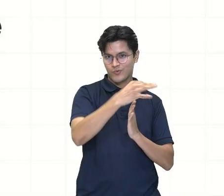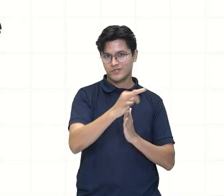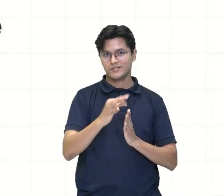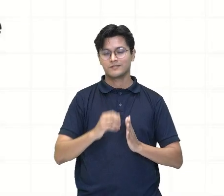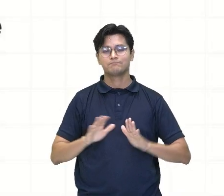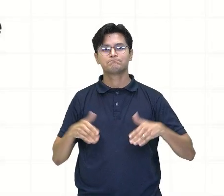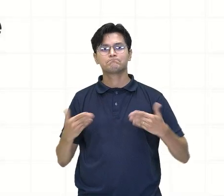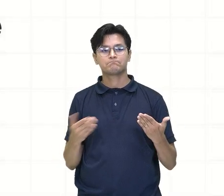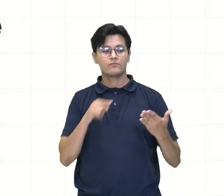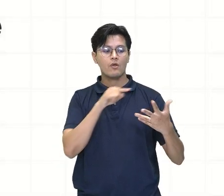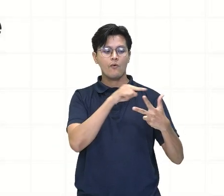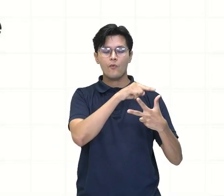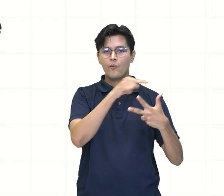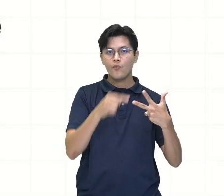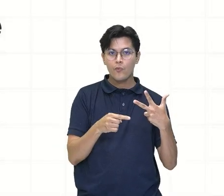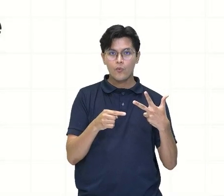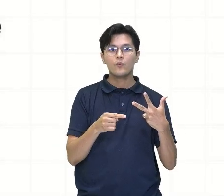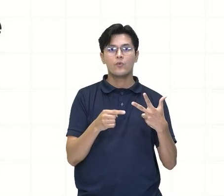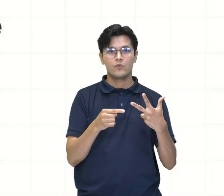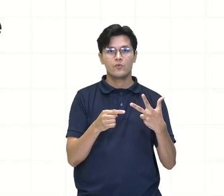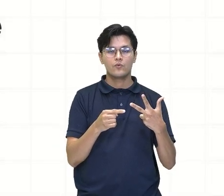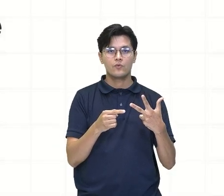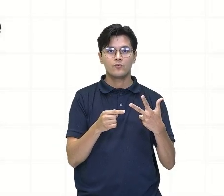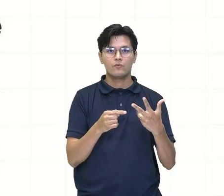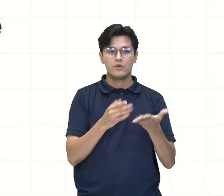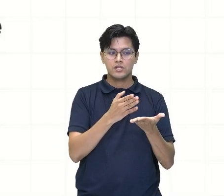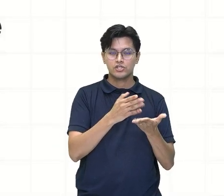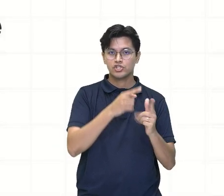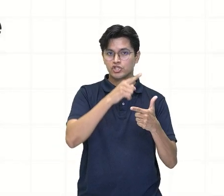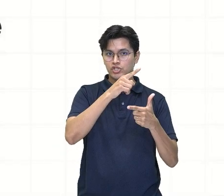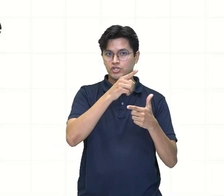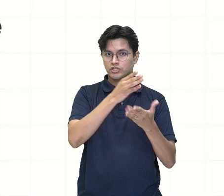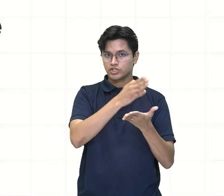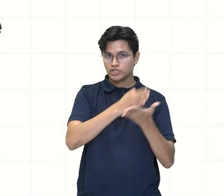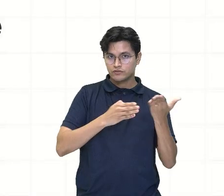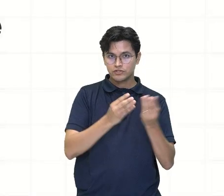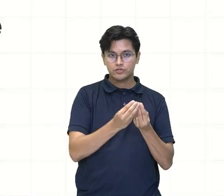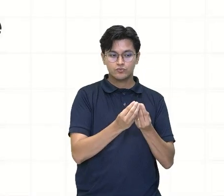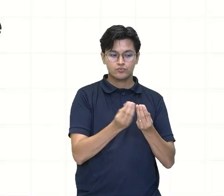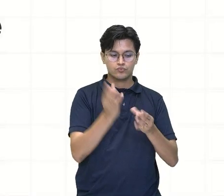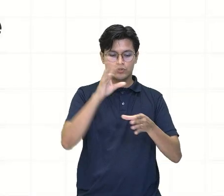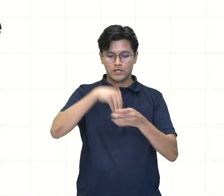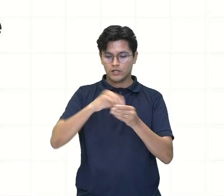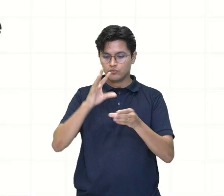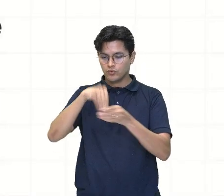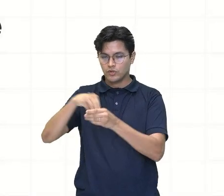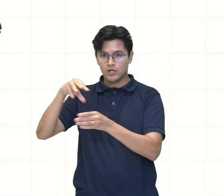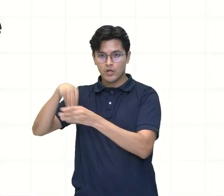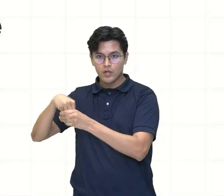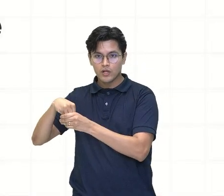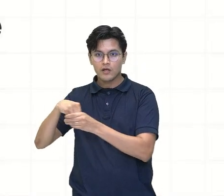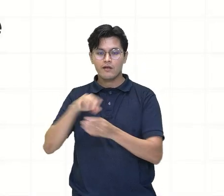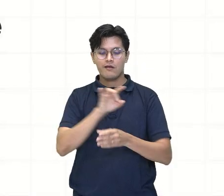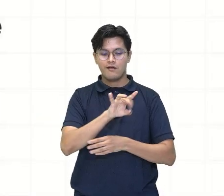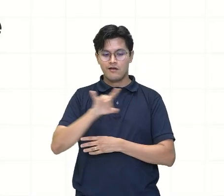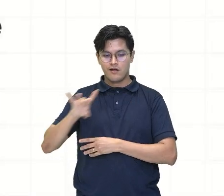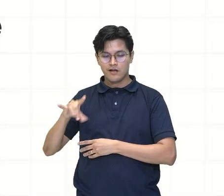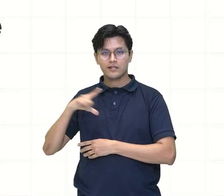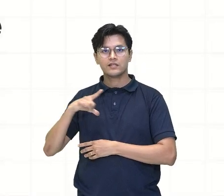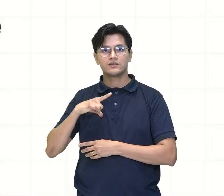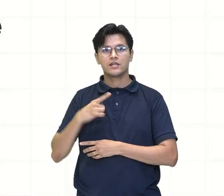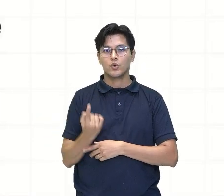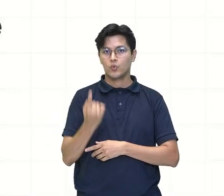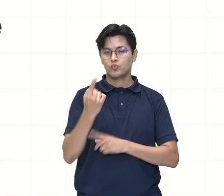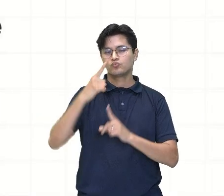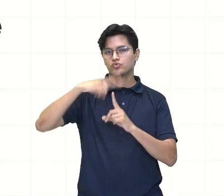E dividiu esse material em pacotinhos, cada um deles contendo um só tipo de material,